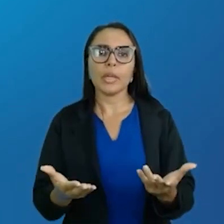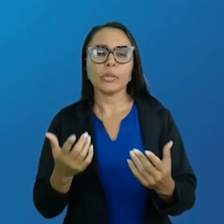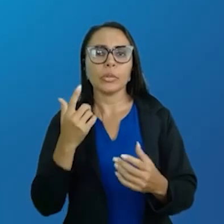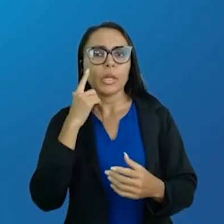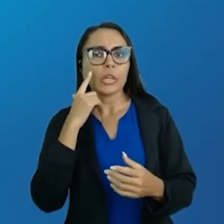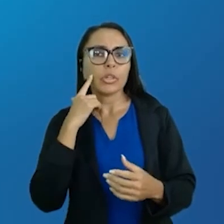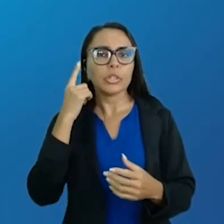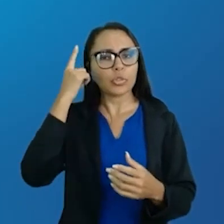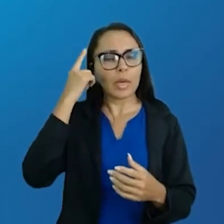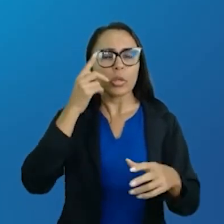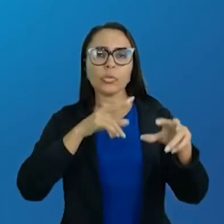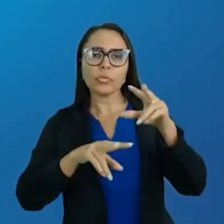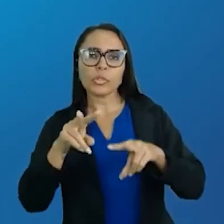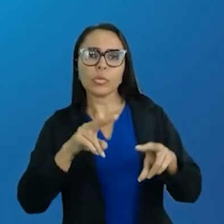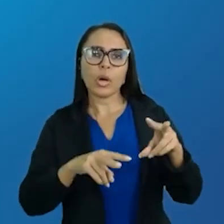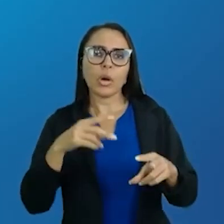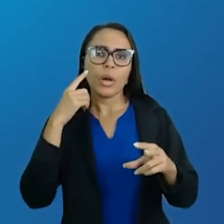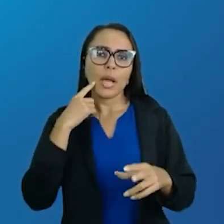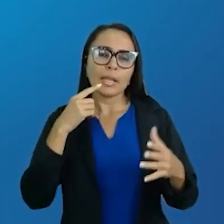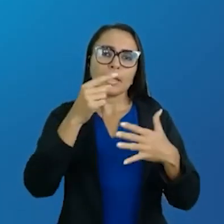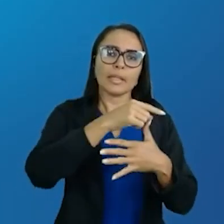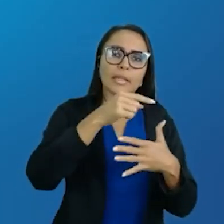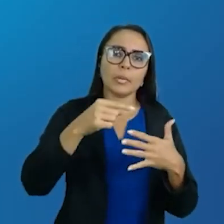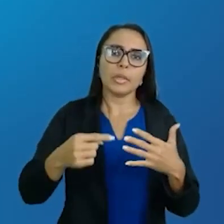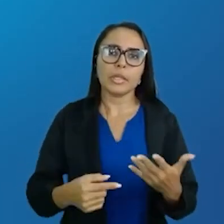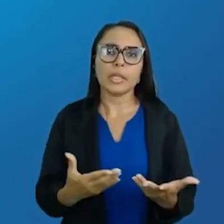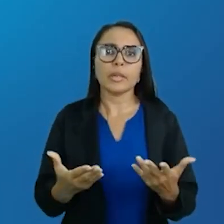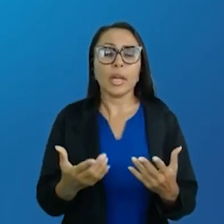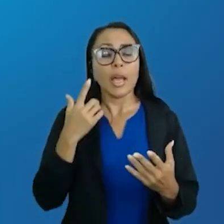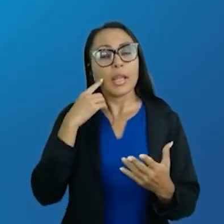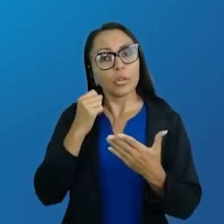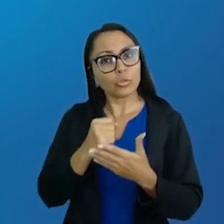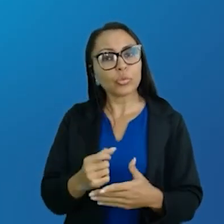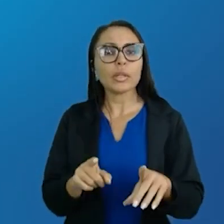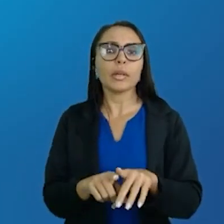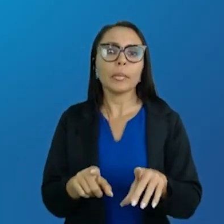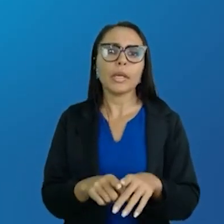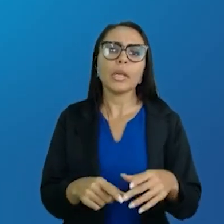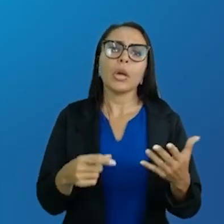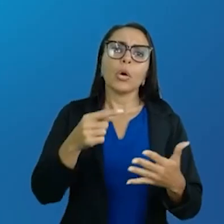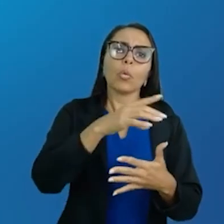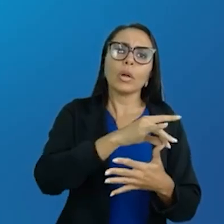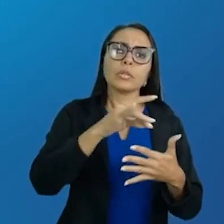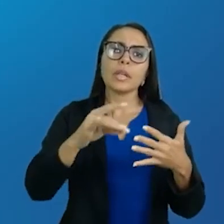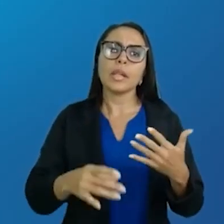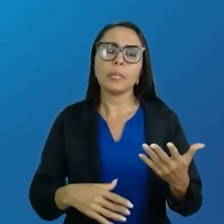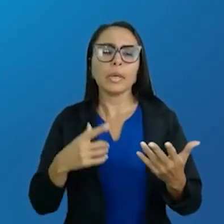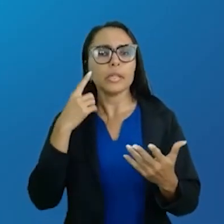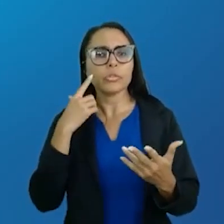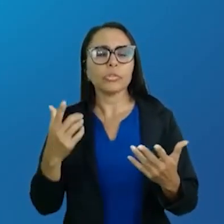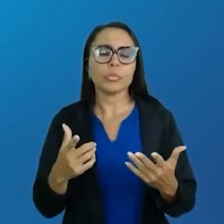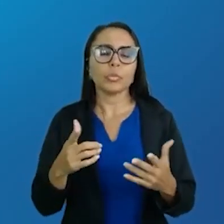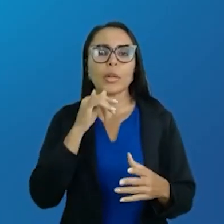interface visual. Ela determina quais elementos do design. Ela não determina, mas ela ajuda a determinar quais elementos de design são eficazes em algumas situações.